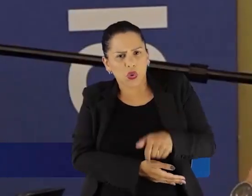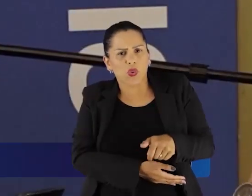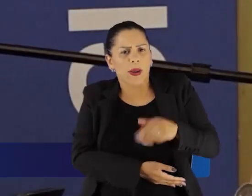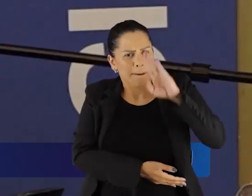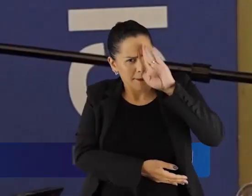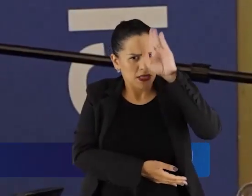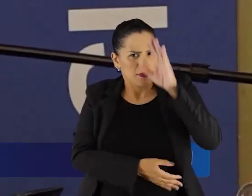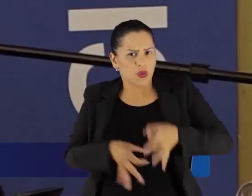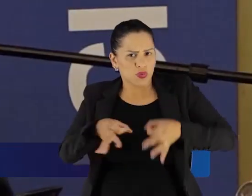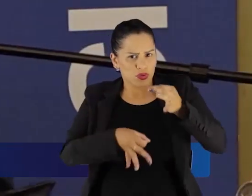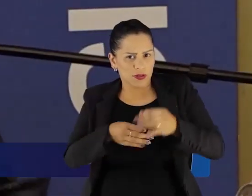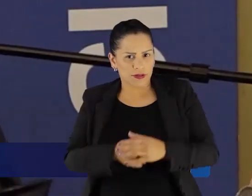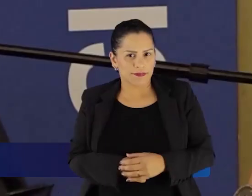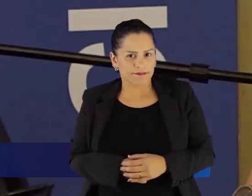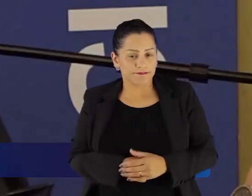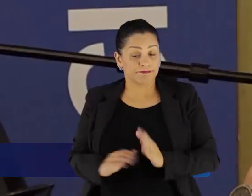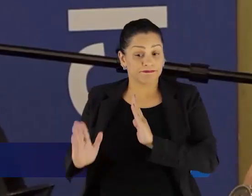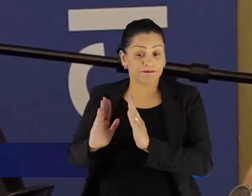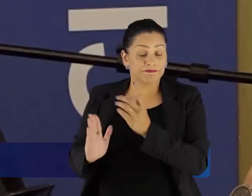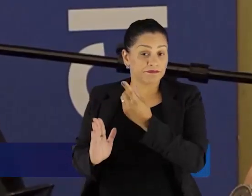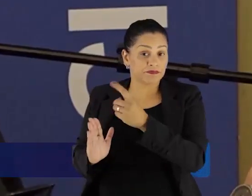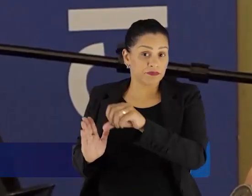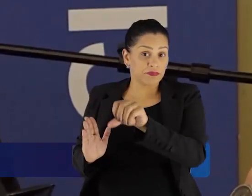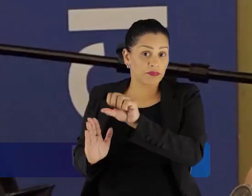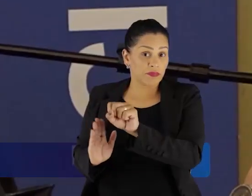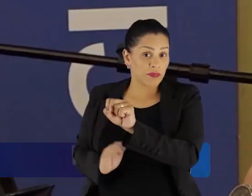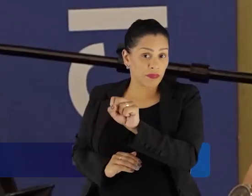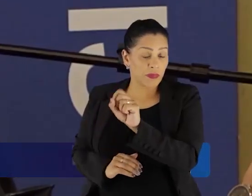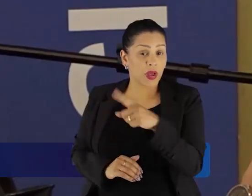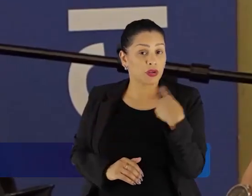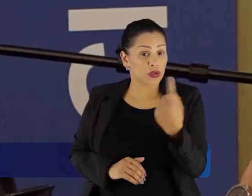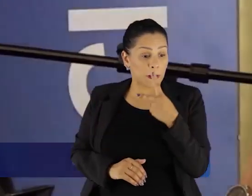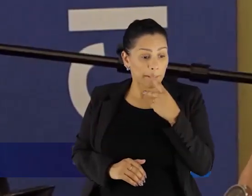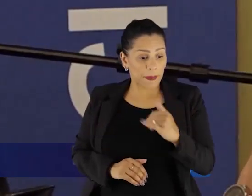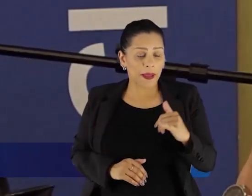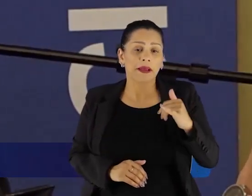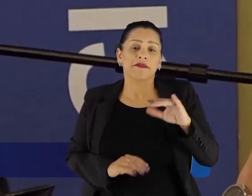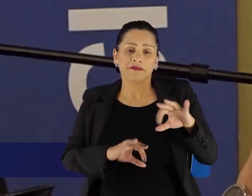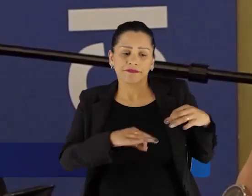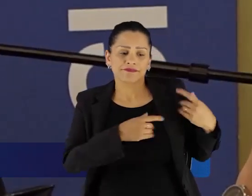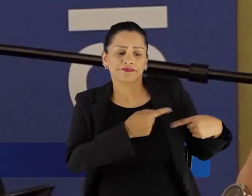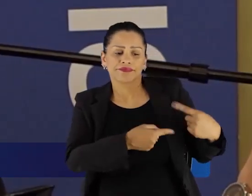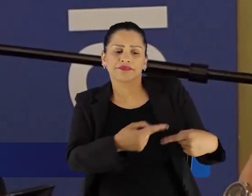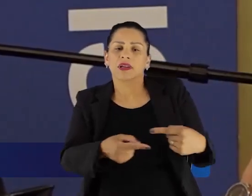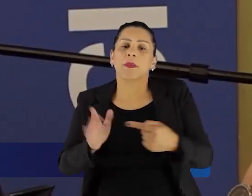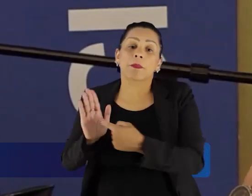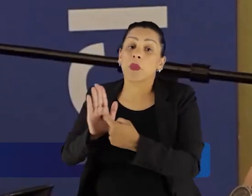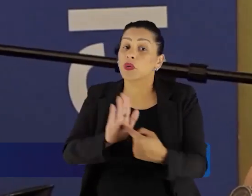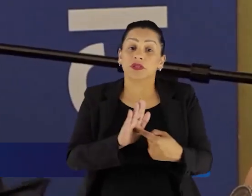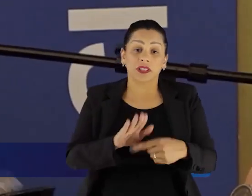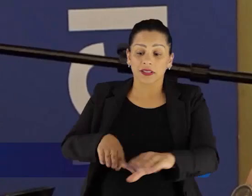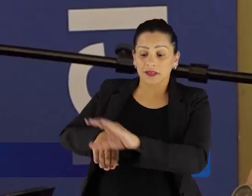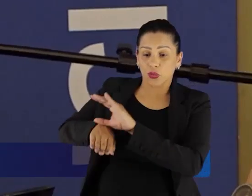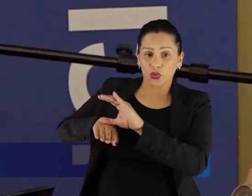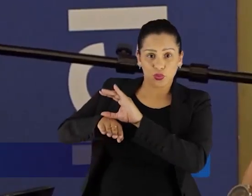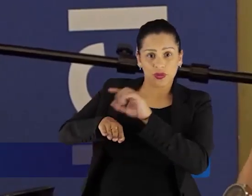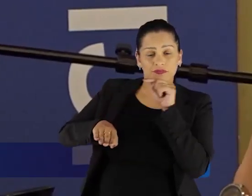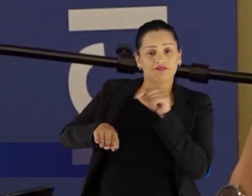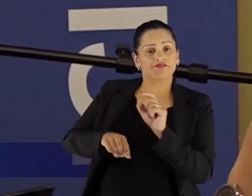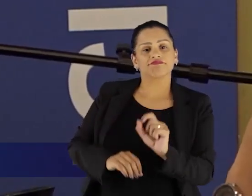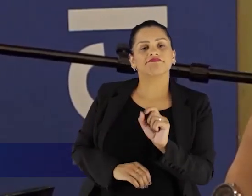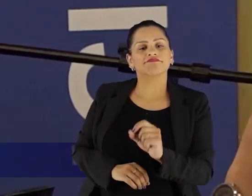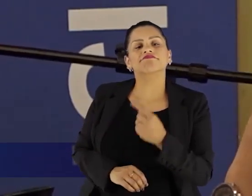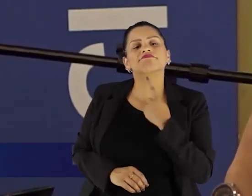em 1988 nossos pais fundadores expressaram na Constituição